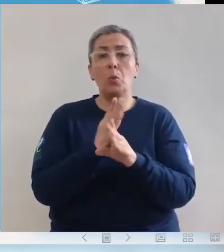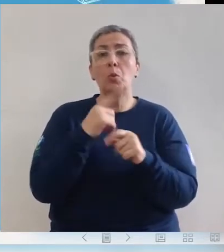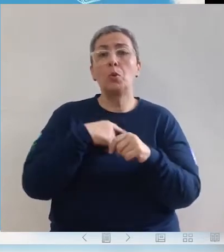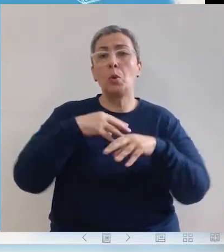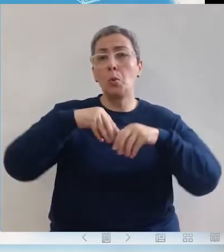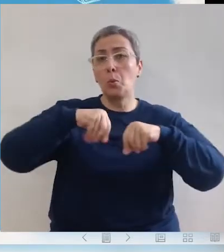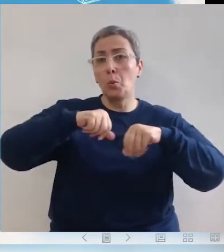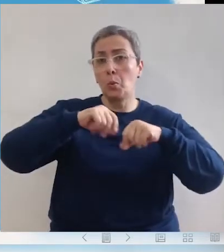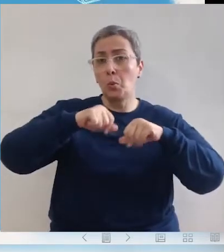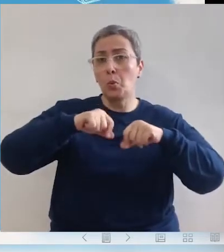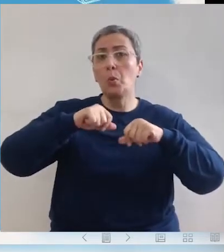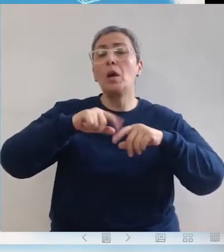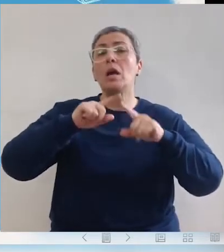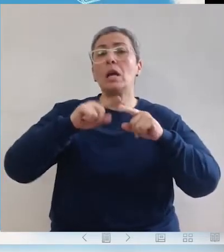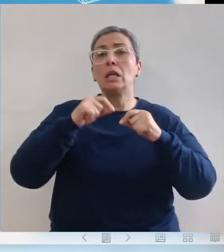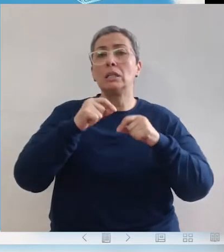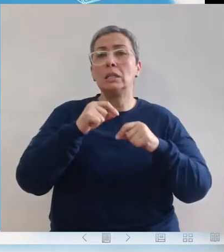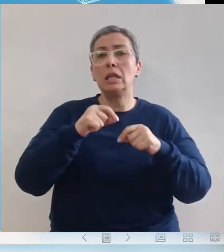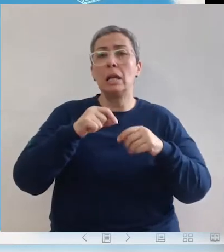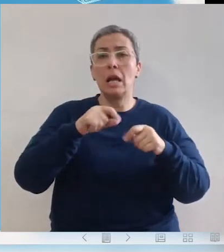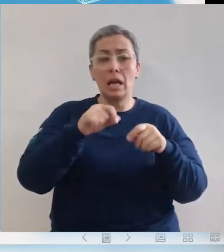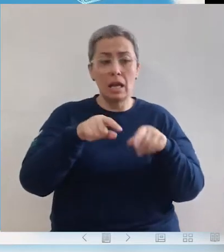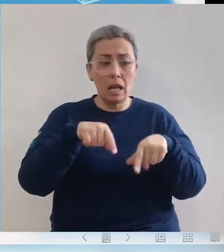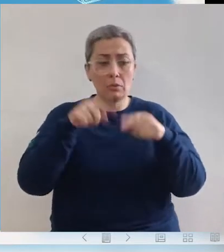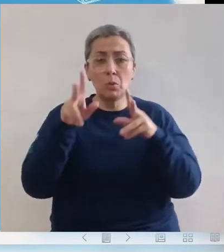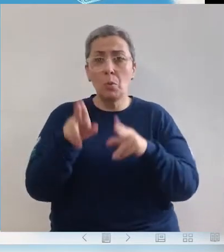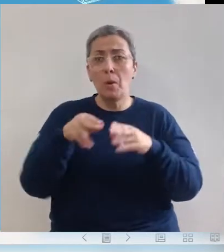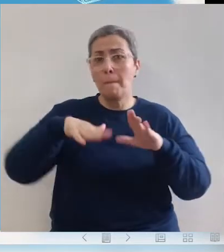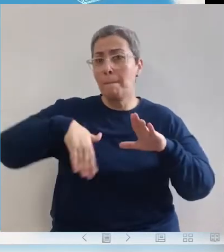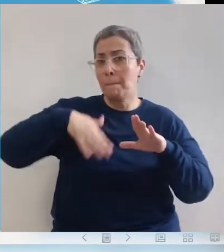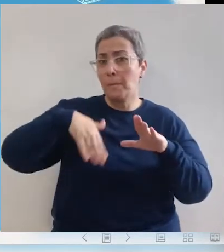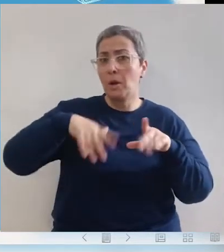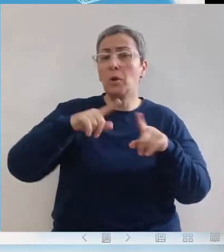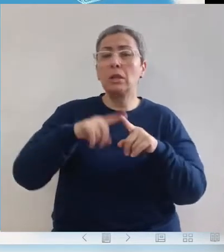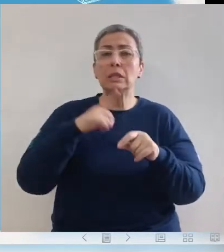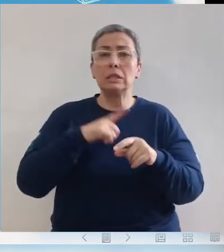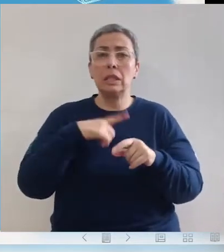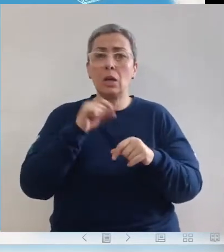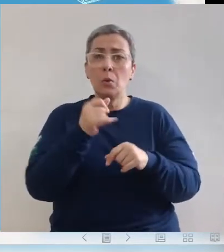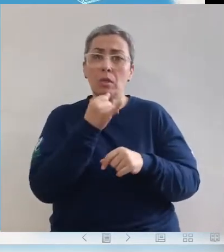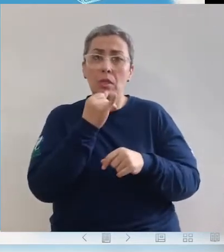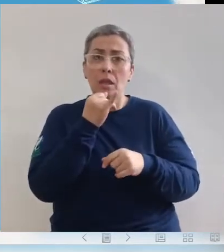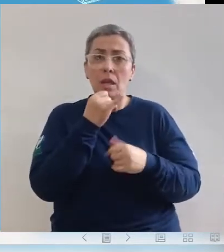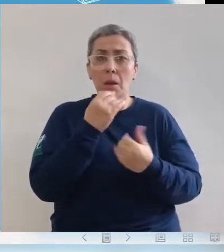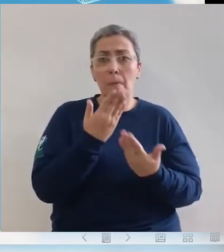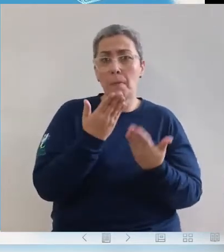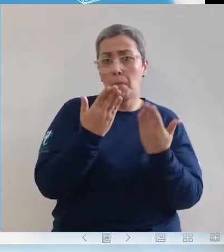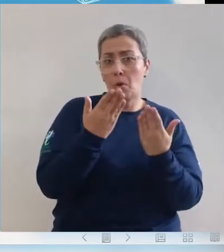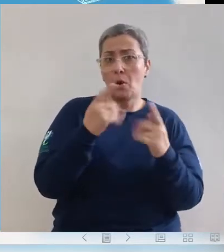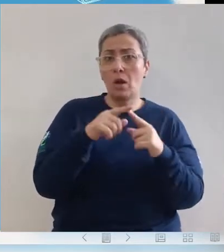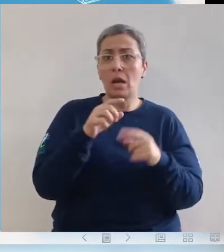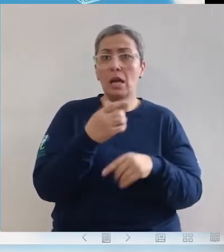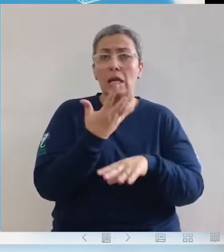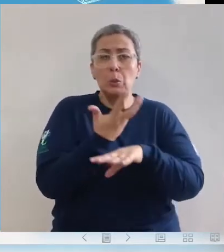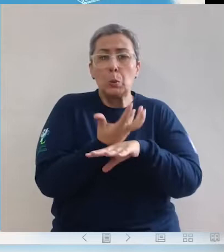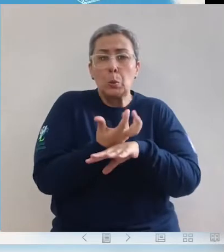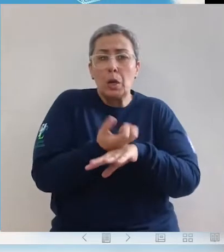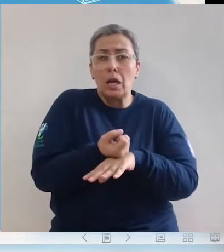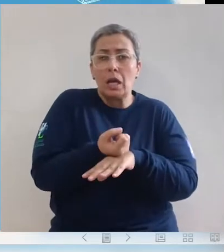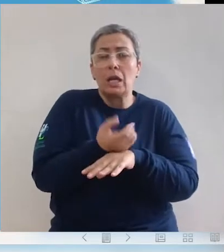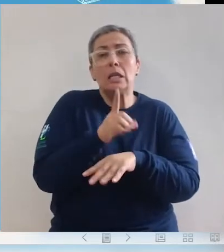encontrar solos muito arenosos. Aqui nós temos um exemplo de solo